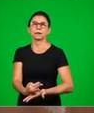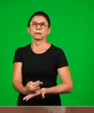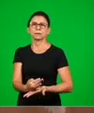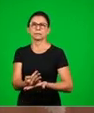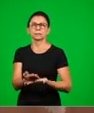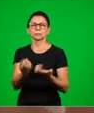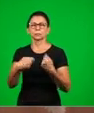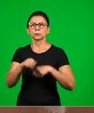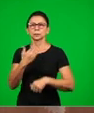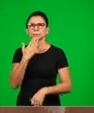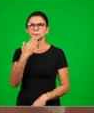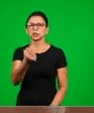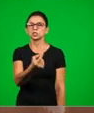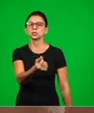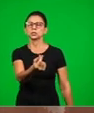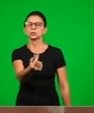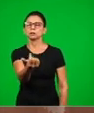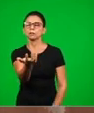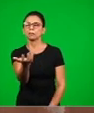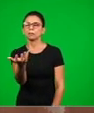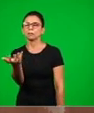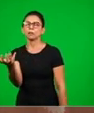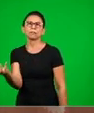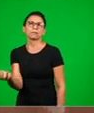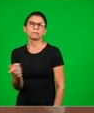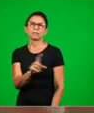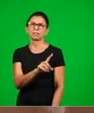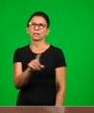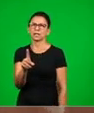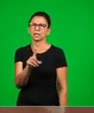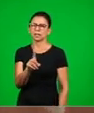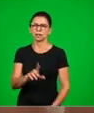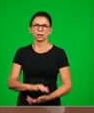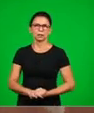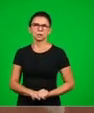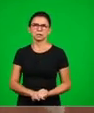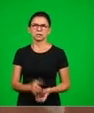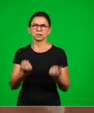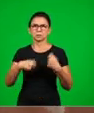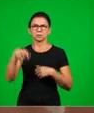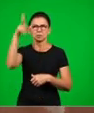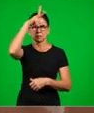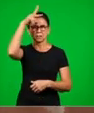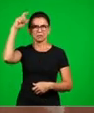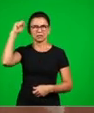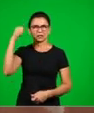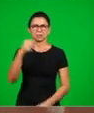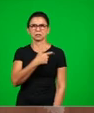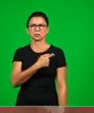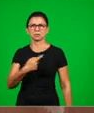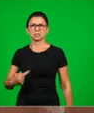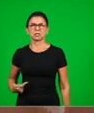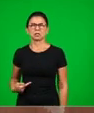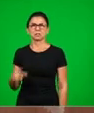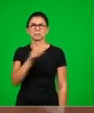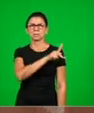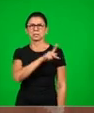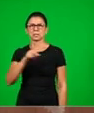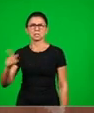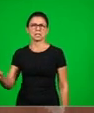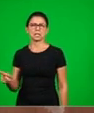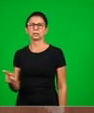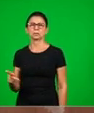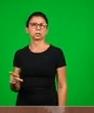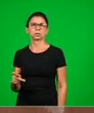ninguém. Não somos reféns de prefeito, de governador, de presidente de república, seja quem for.